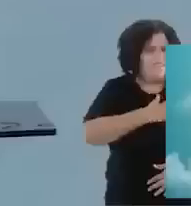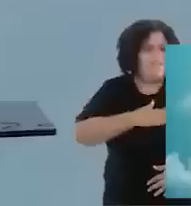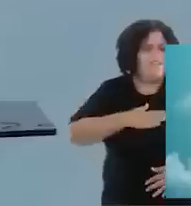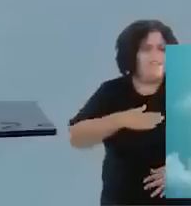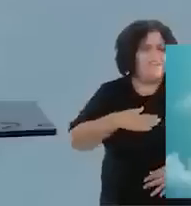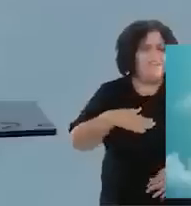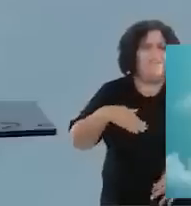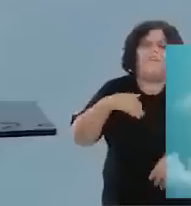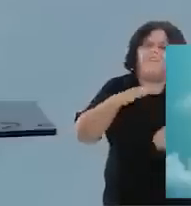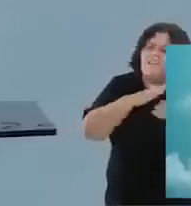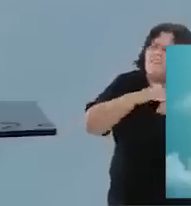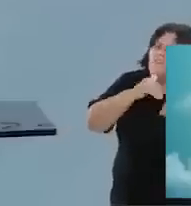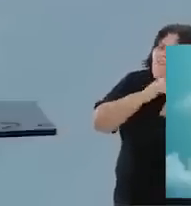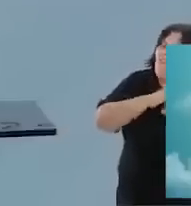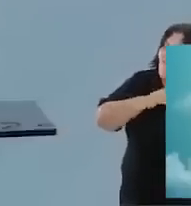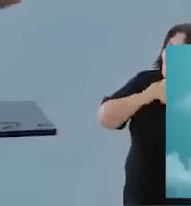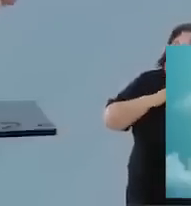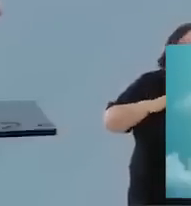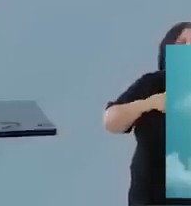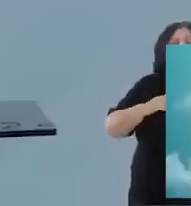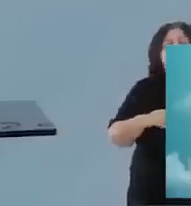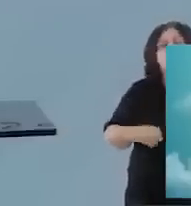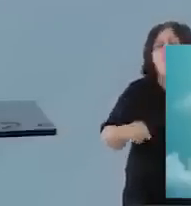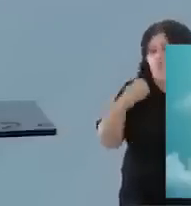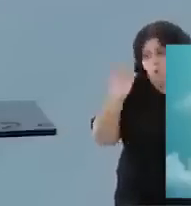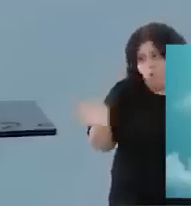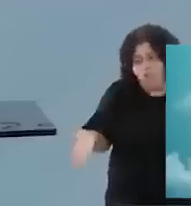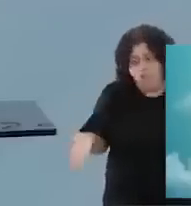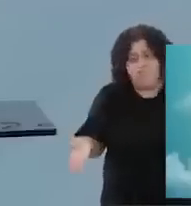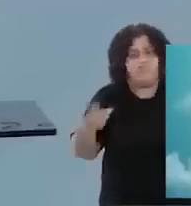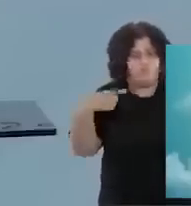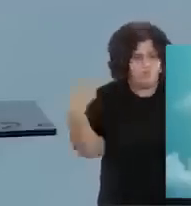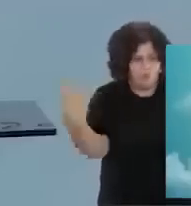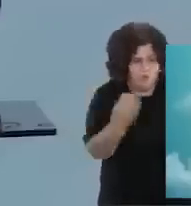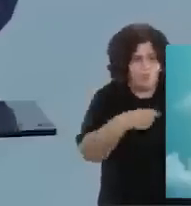cultura brasileira, falamos bom dia, boa tarde, boa noite.